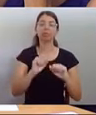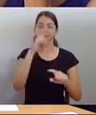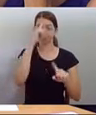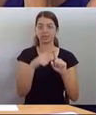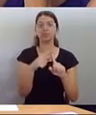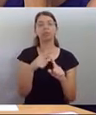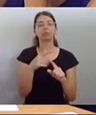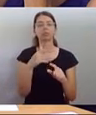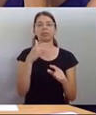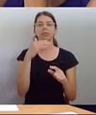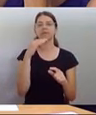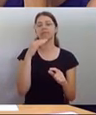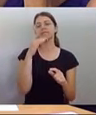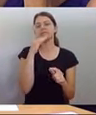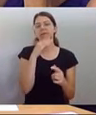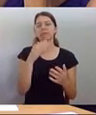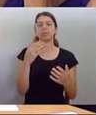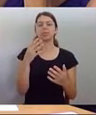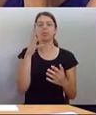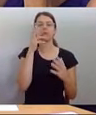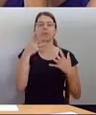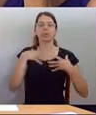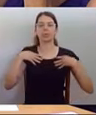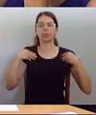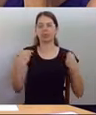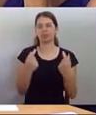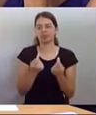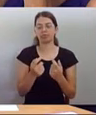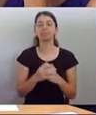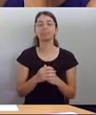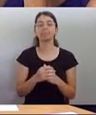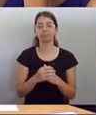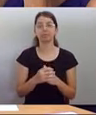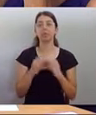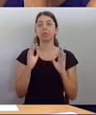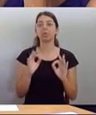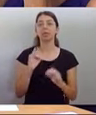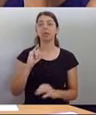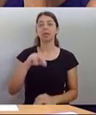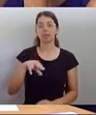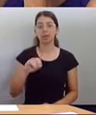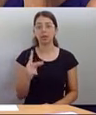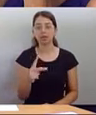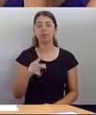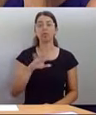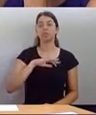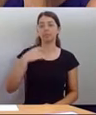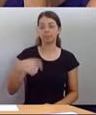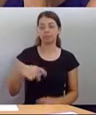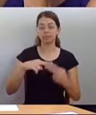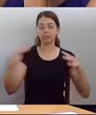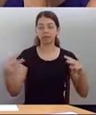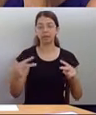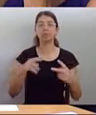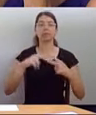refrescamento. A minha pergunta, passado um ano, é esta. Está o INOV e está o Sr. Presidente da Câmara e o Executivo? Estão